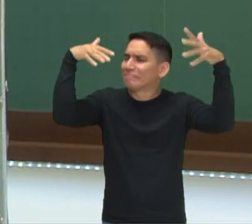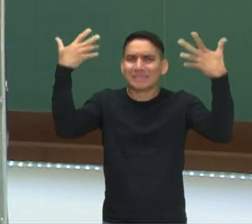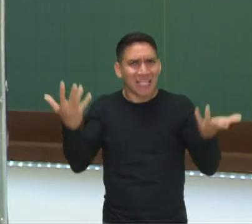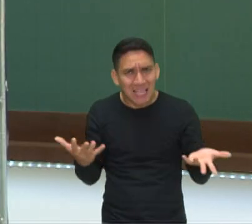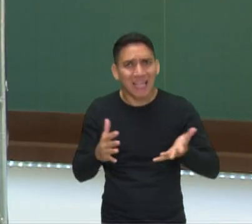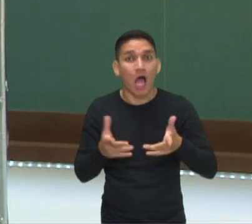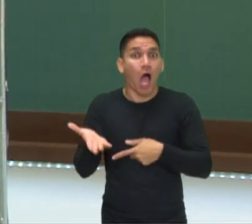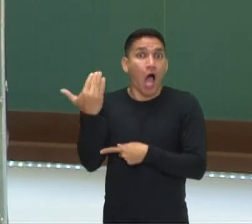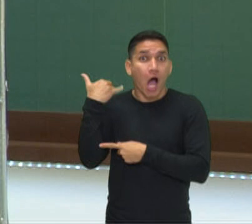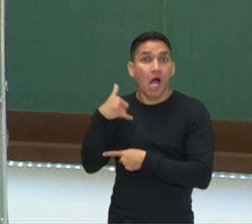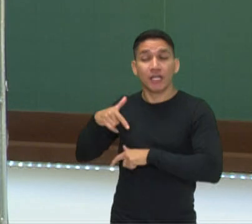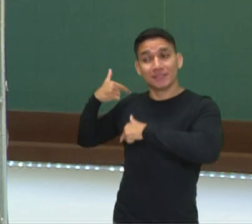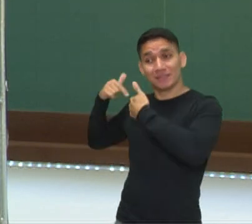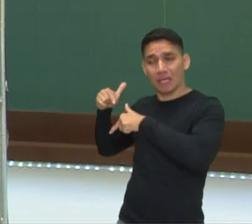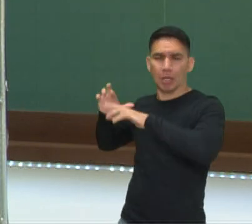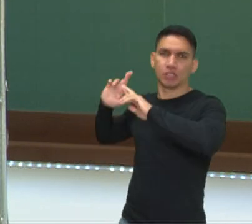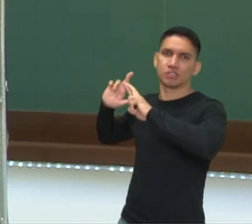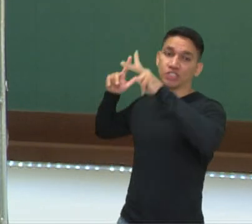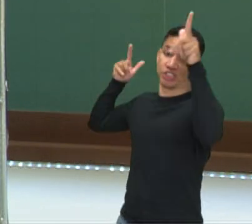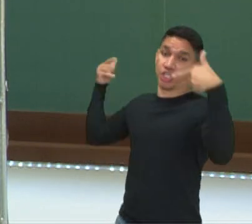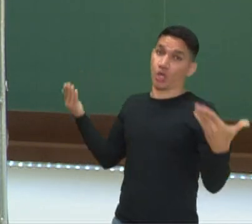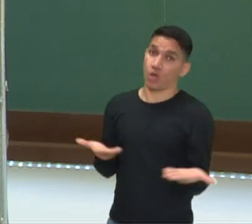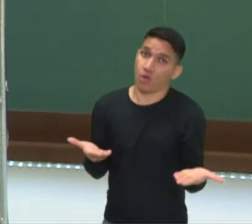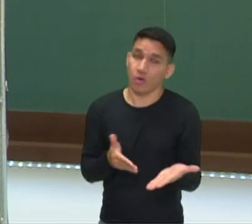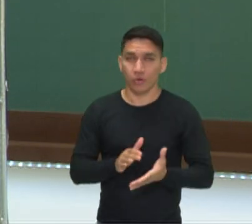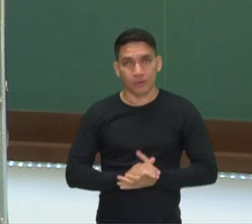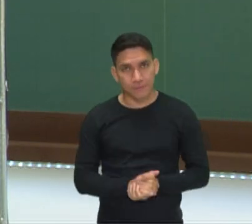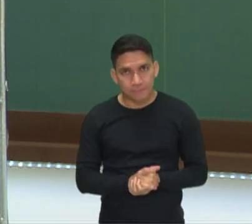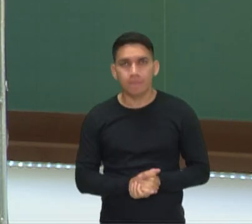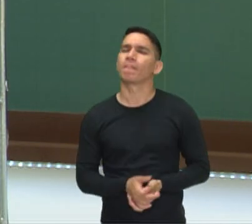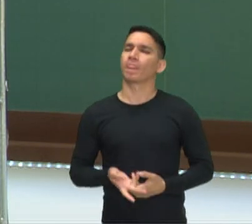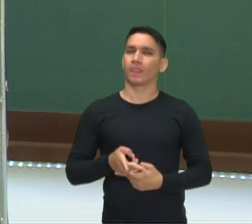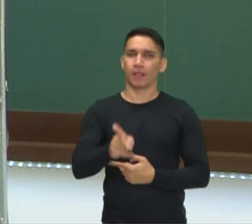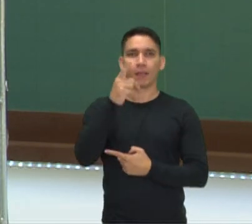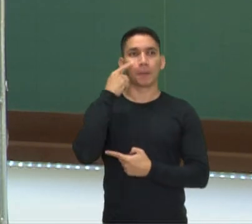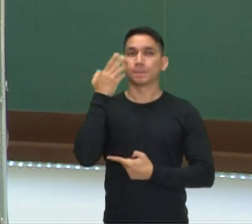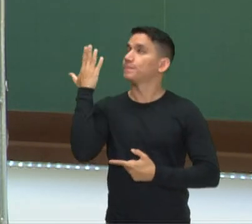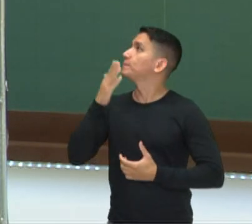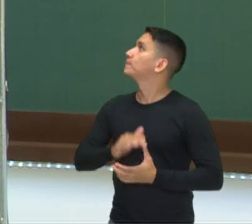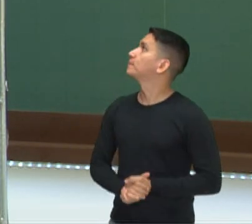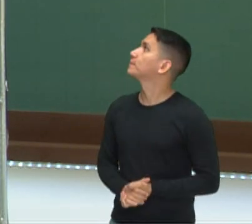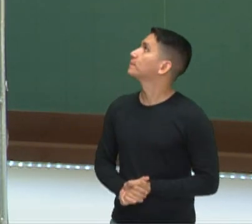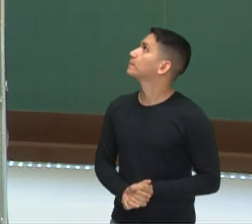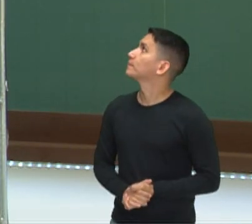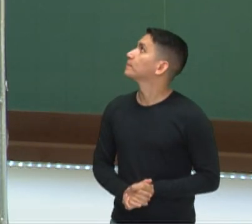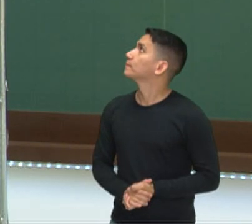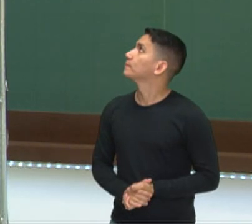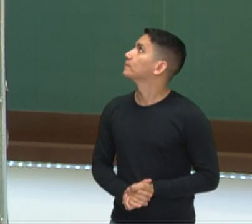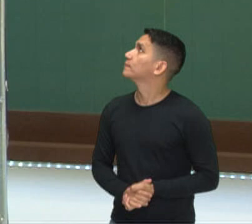trabalho completamente diferente. Vamos continuar então.